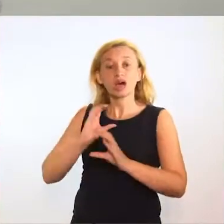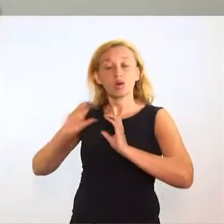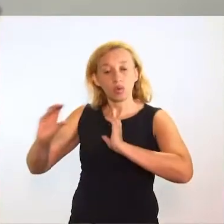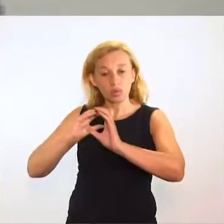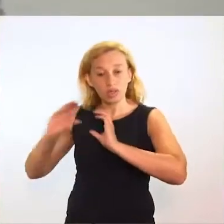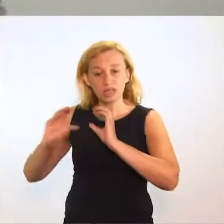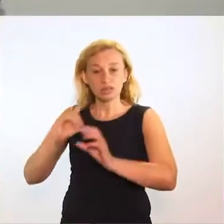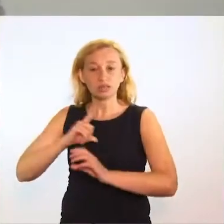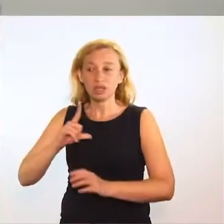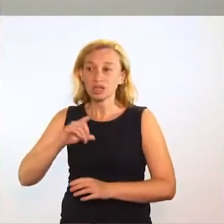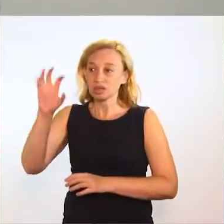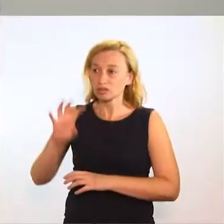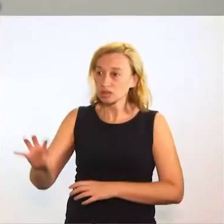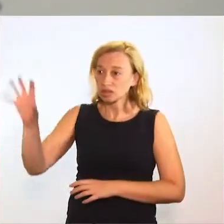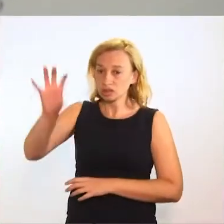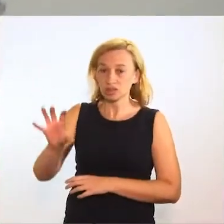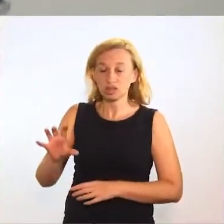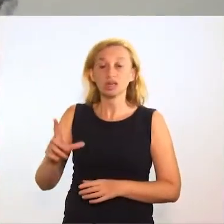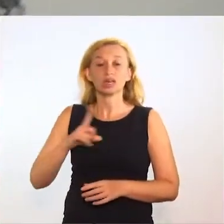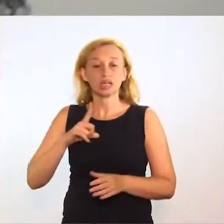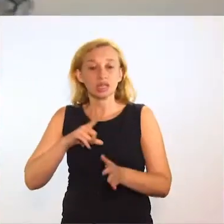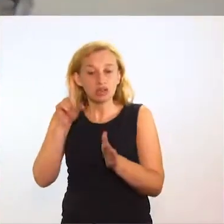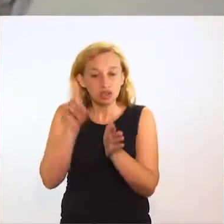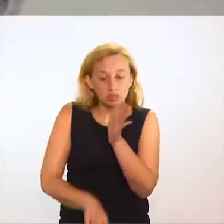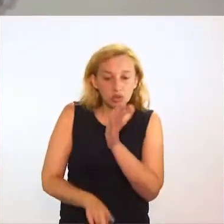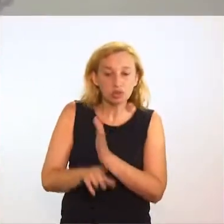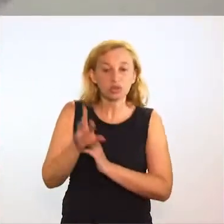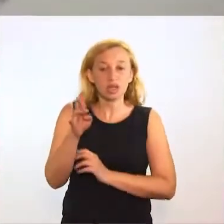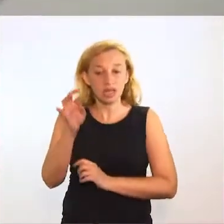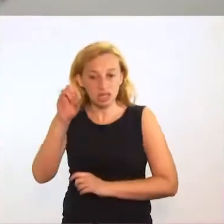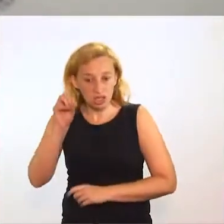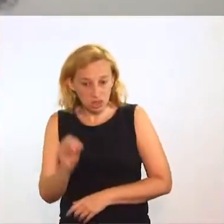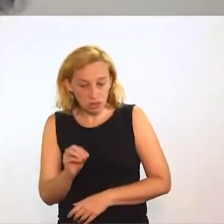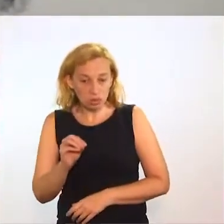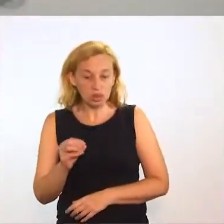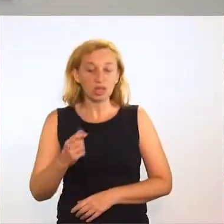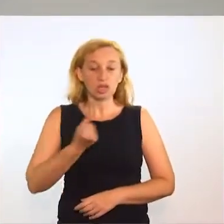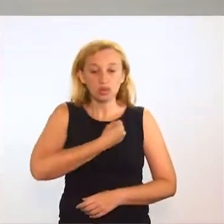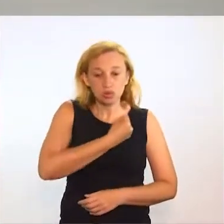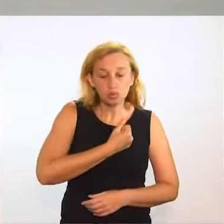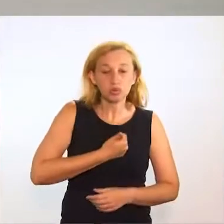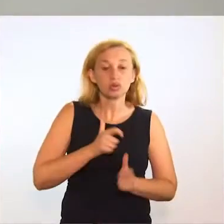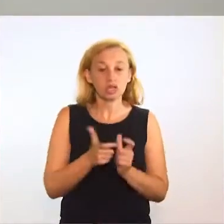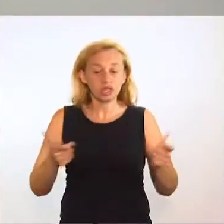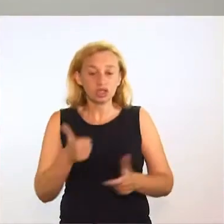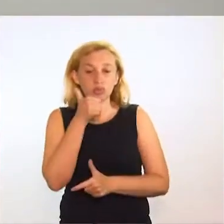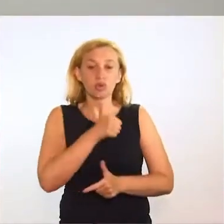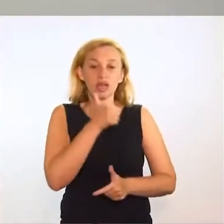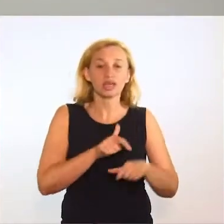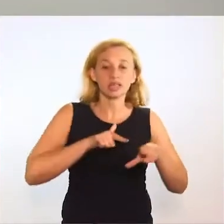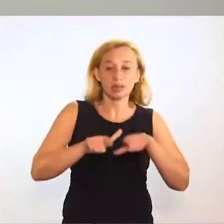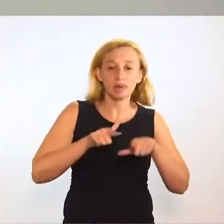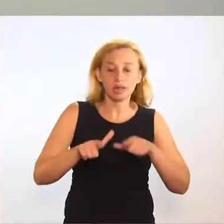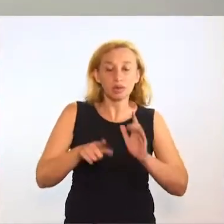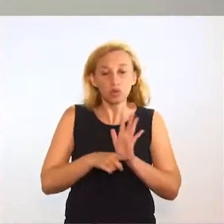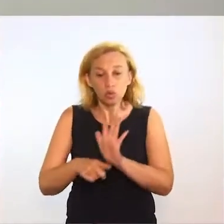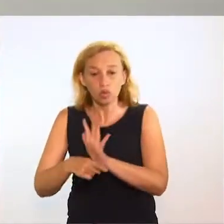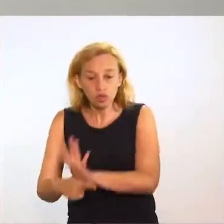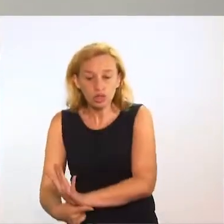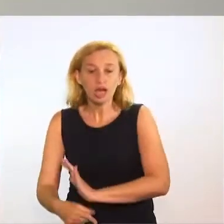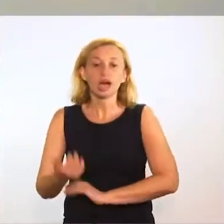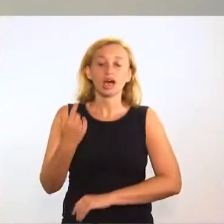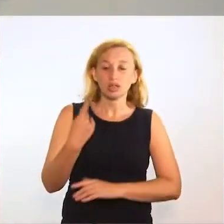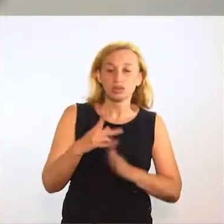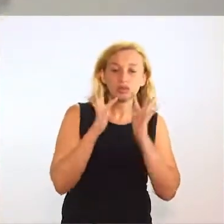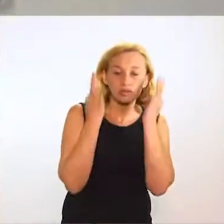levar para mais pessoas a capacitação, para que a gente tenha uma diminuição de resíduo e a gente tenha um lote maior de mulheres trabalhando, gerando renda, conseguindo cuidar